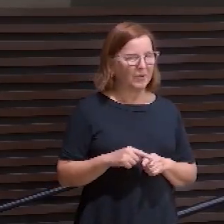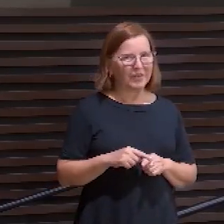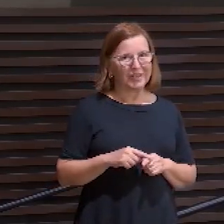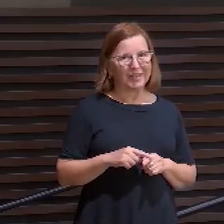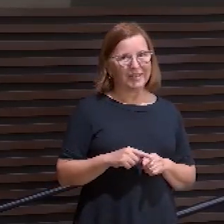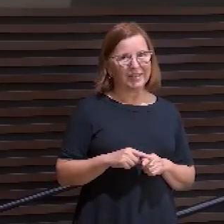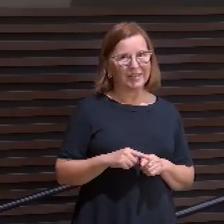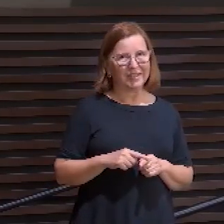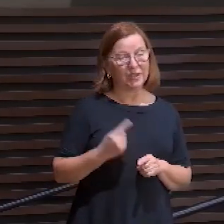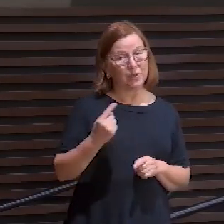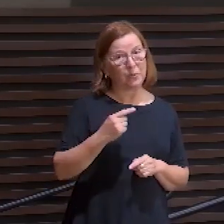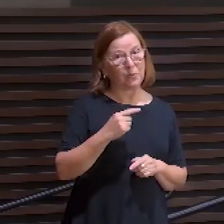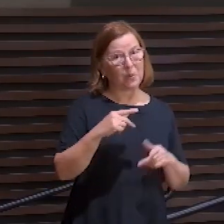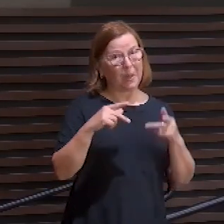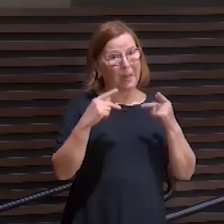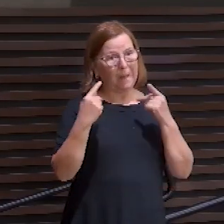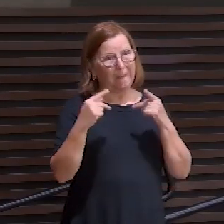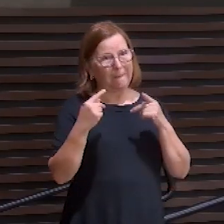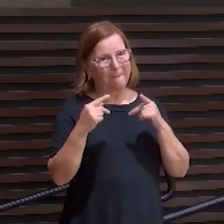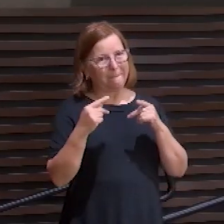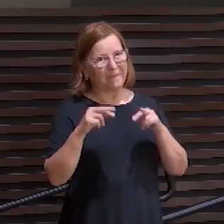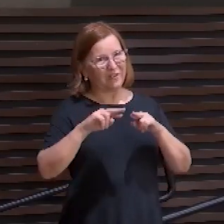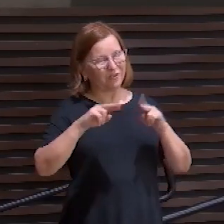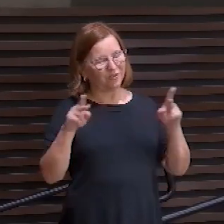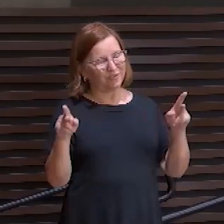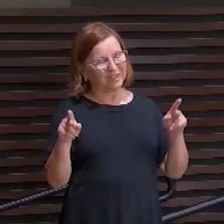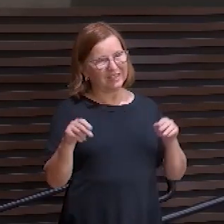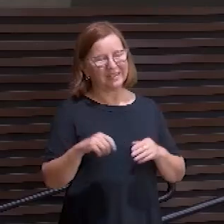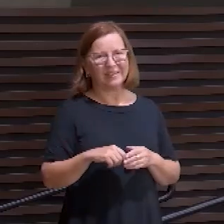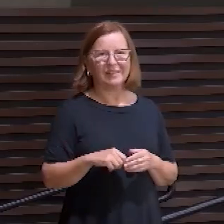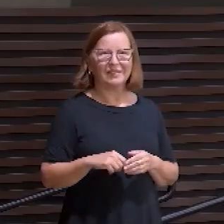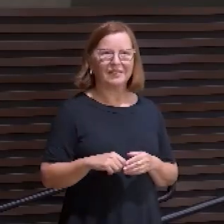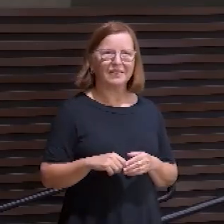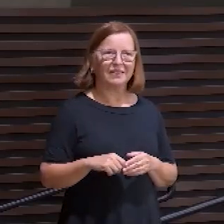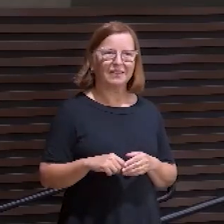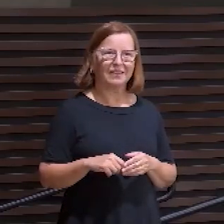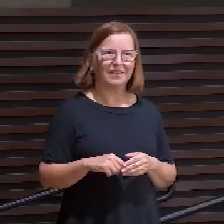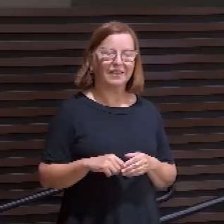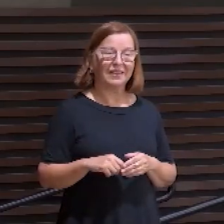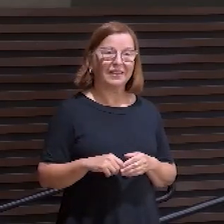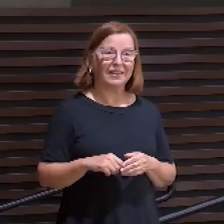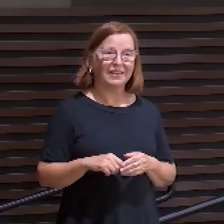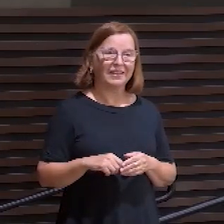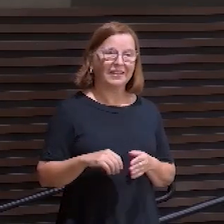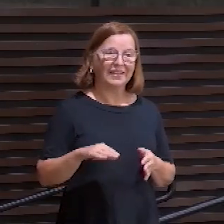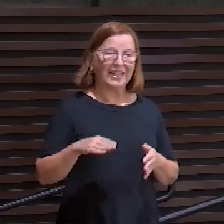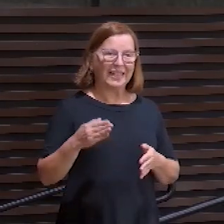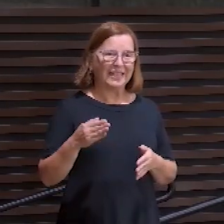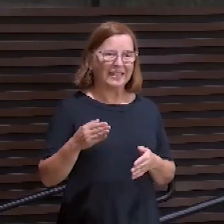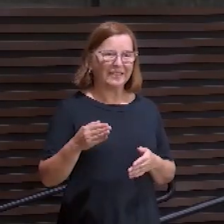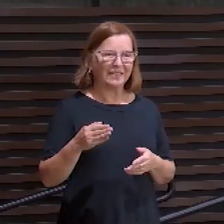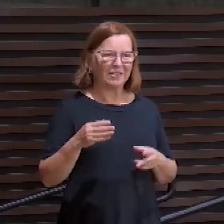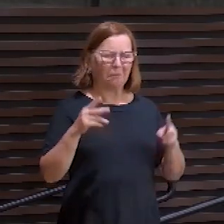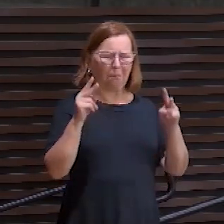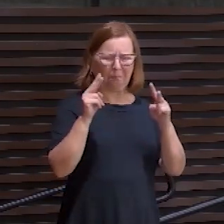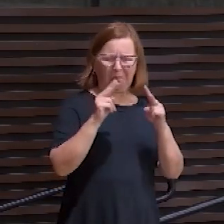é uma coisa, outro é outra, um tem uma tendência. E Paulo